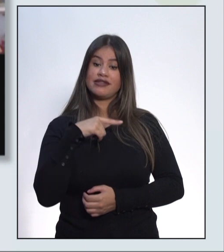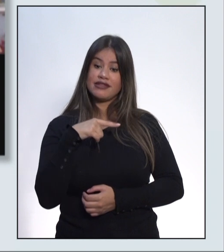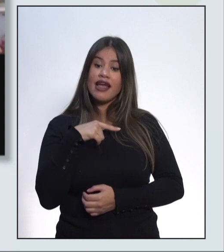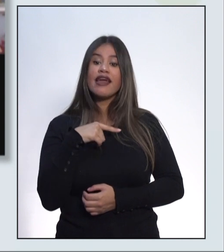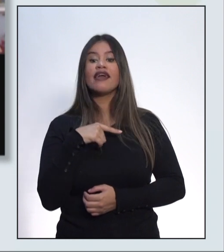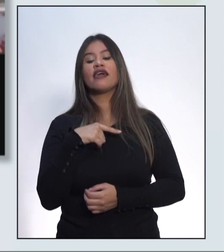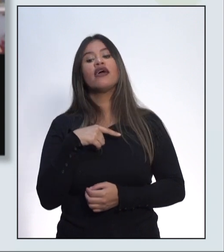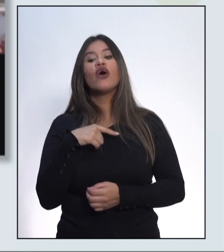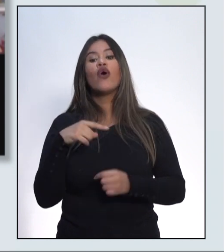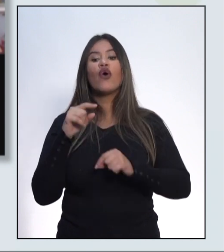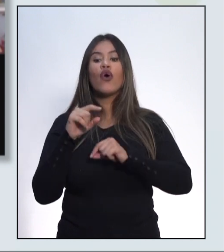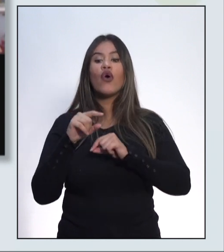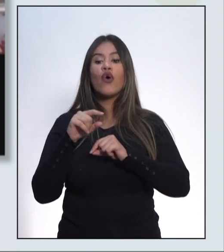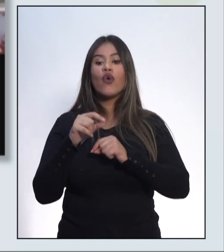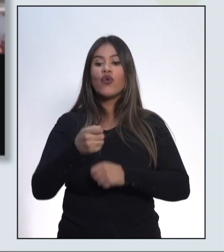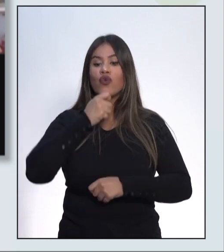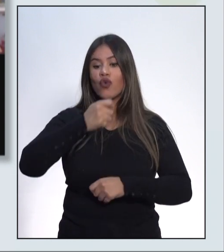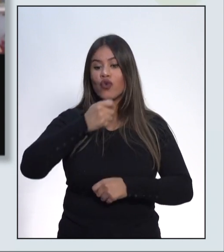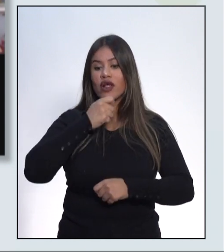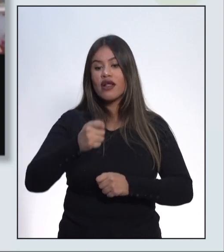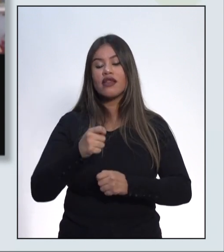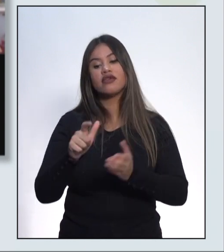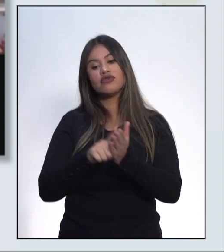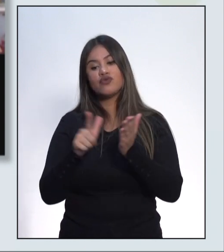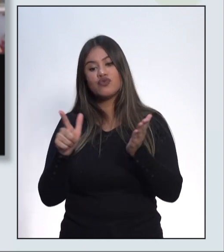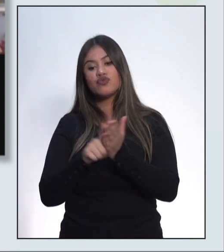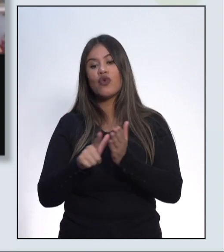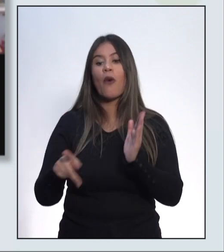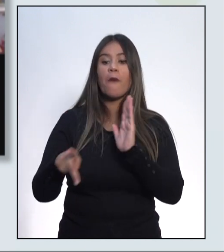as informações que a gente tem direito de receber